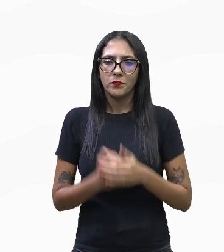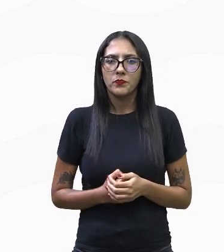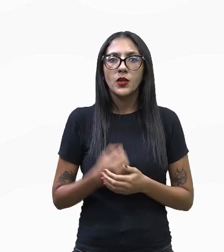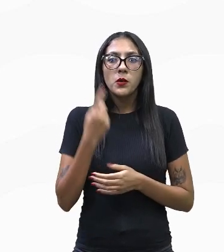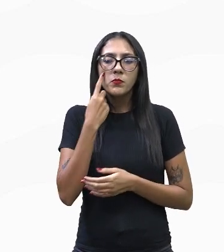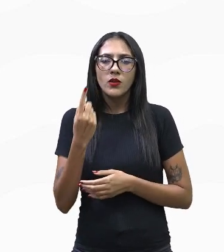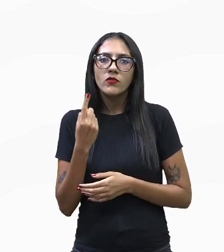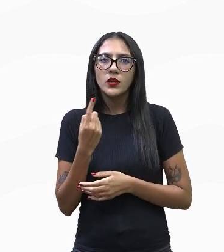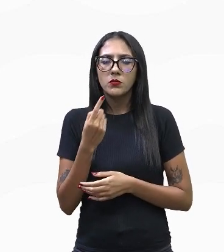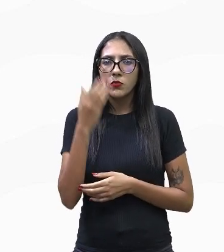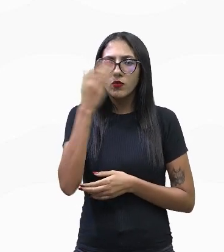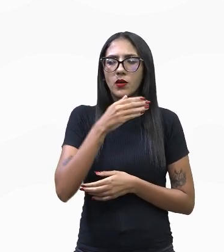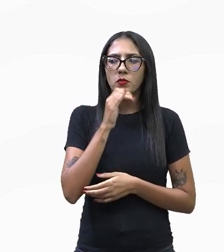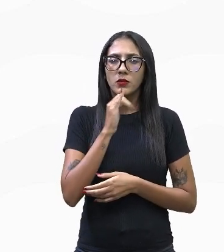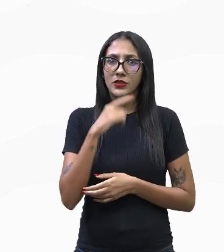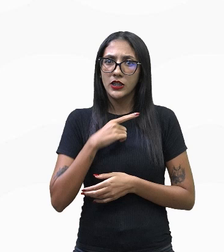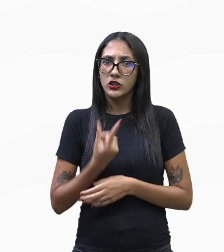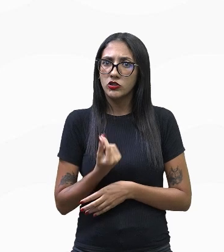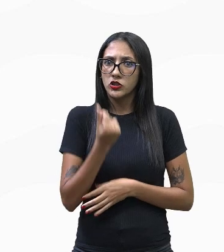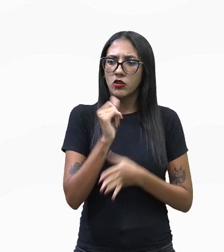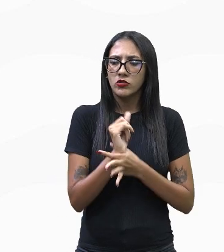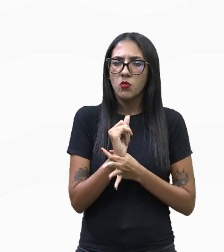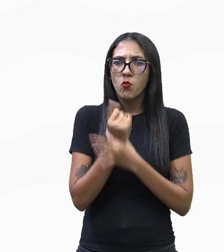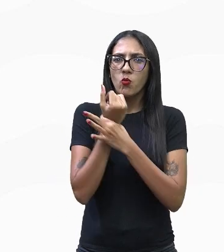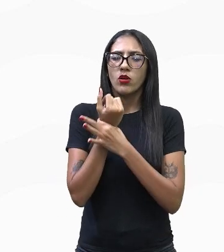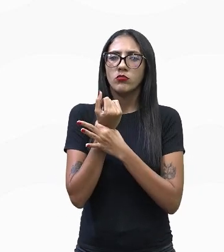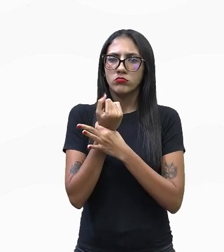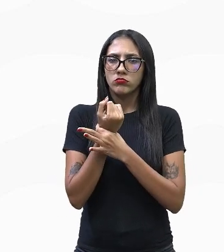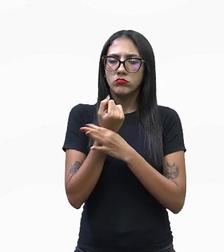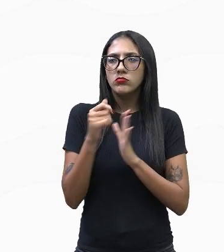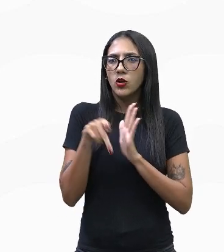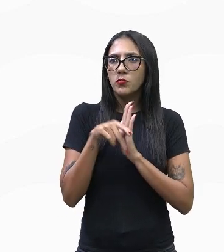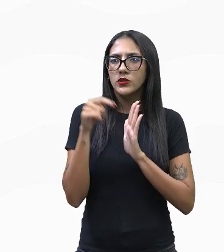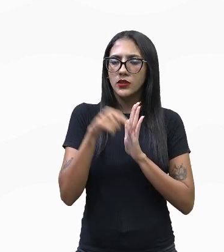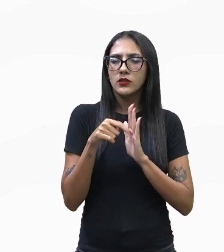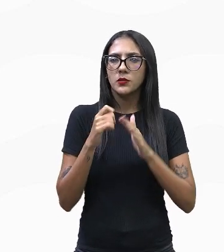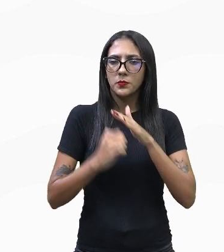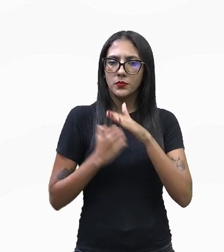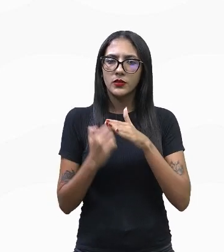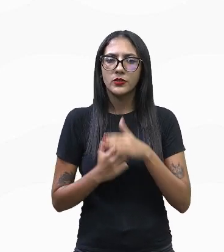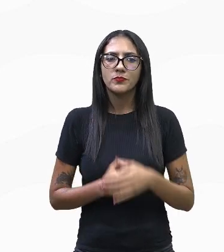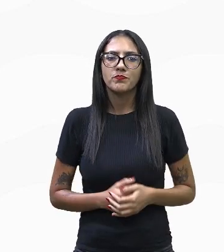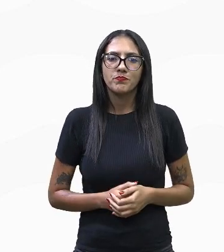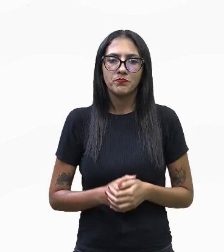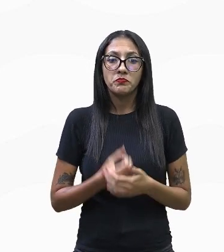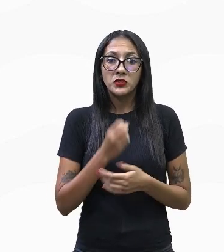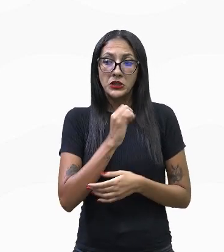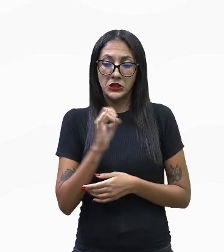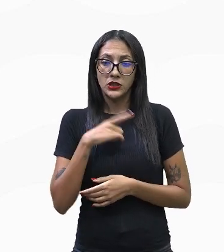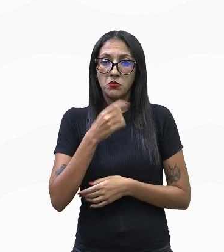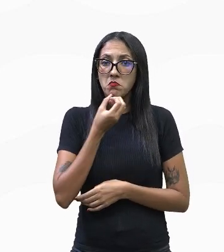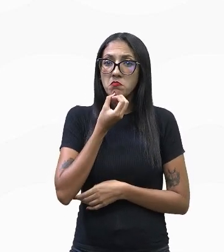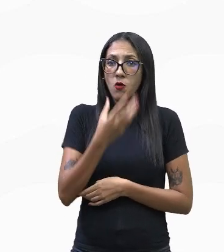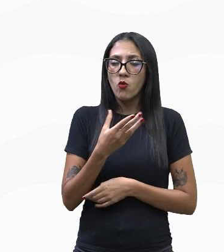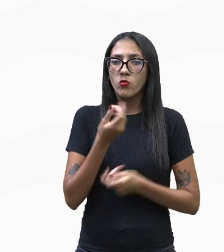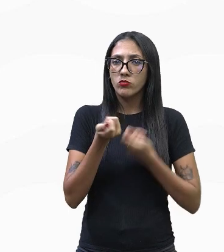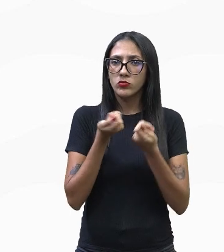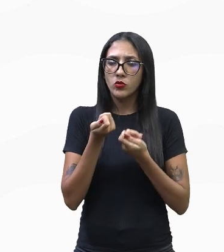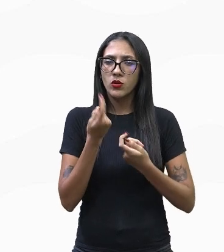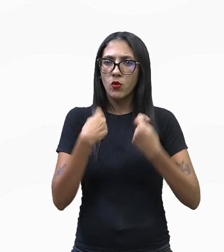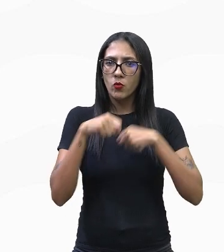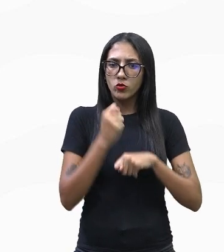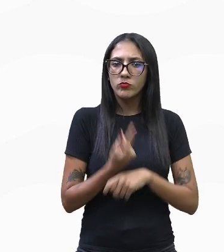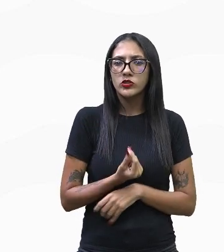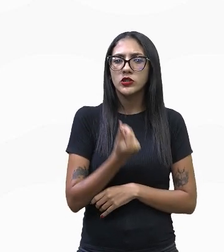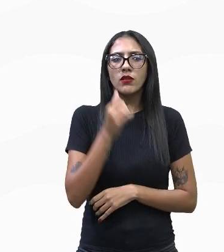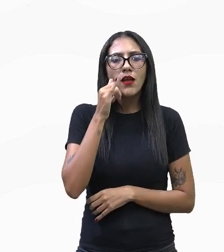para cobrir despesas, fazer investimentos e manter a operação. Um bom gerenciamento do fluxo de caixa ajuda a